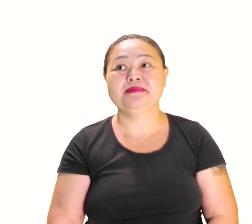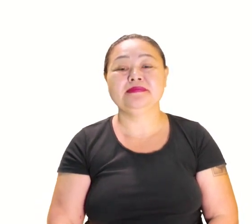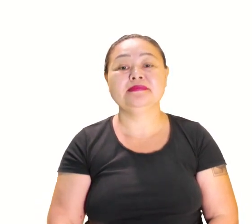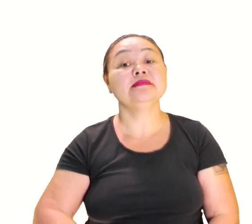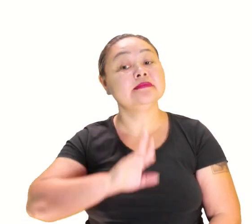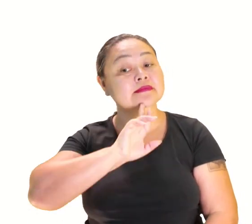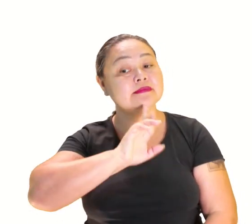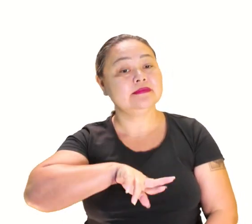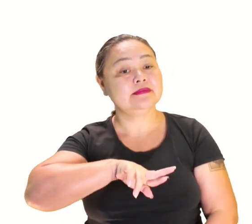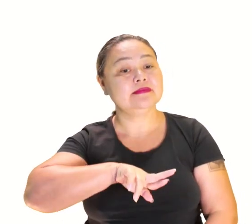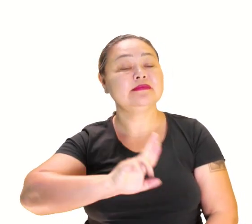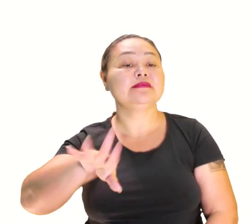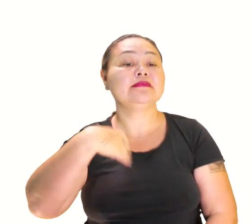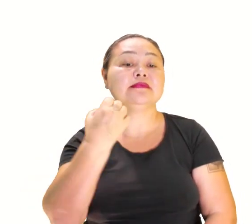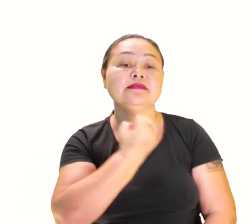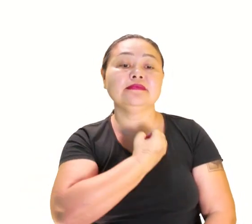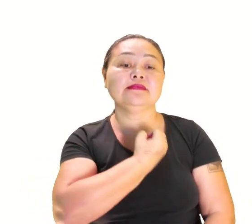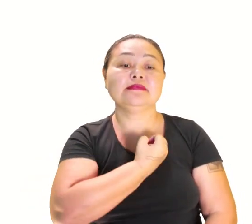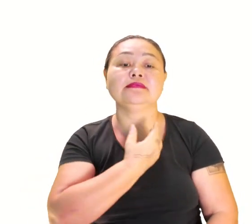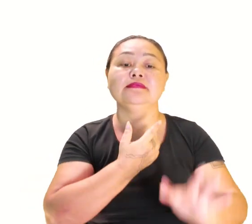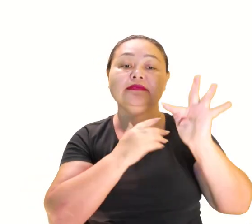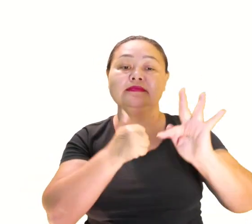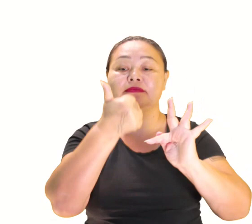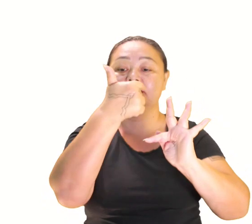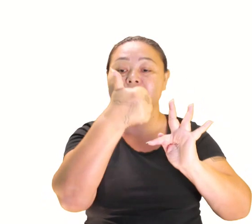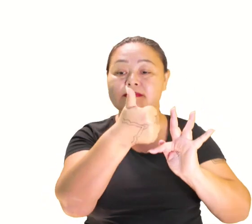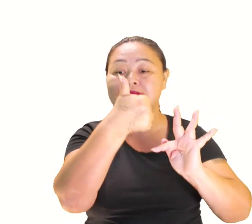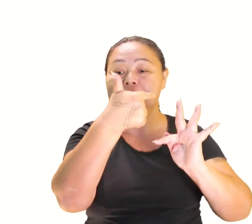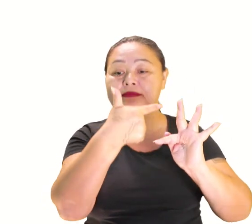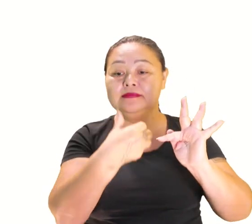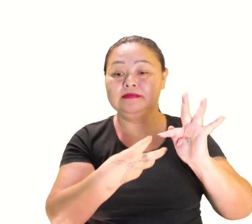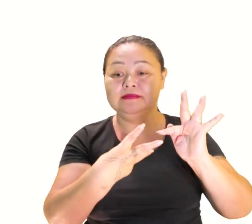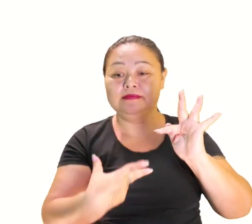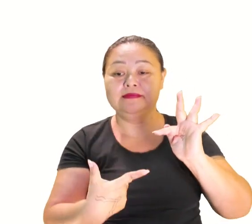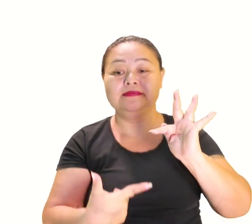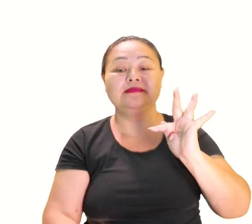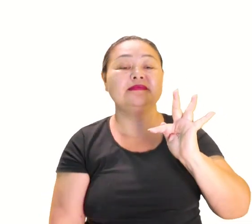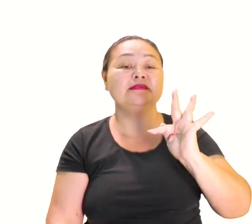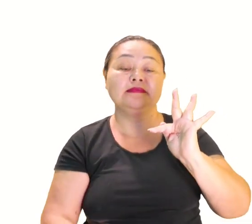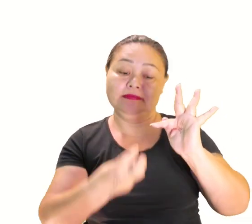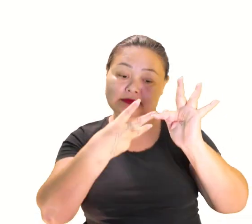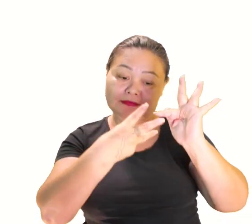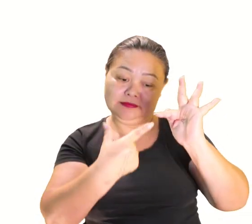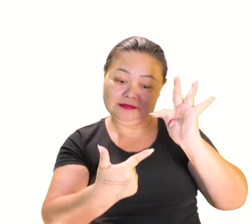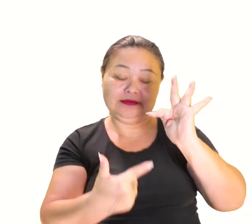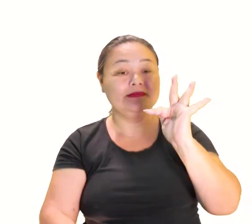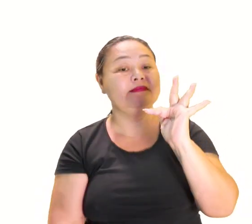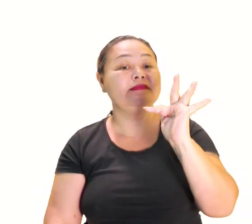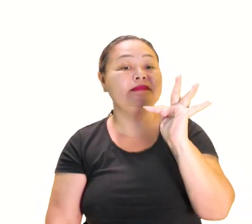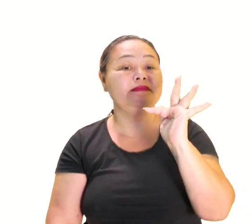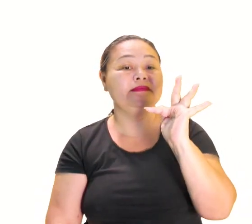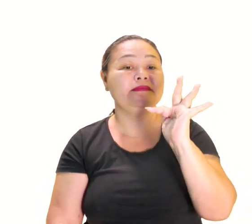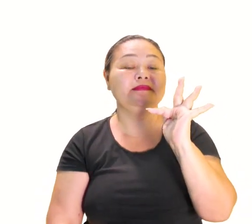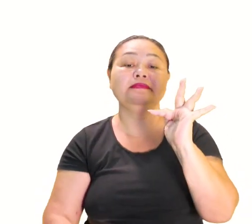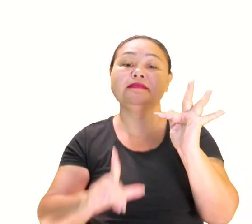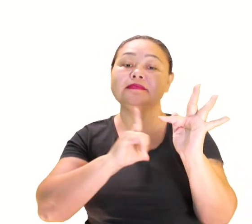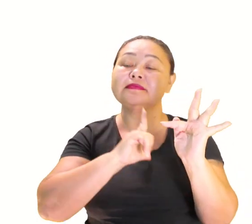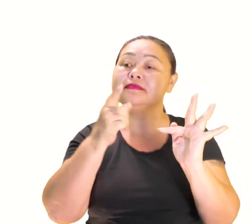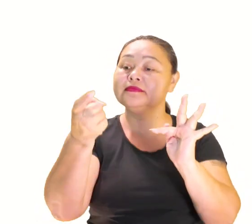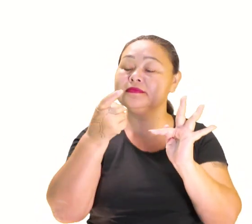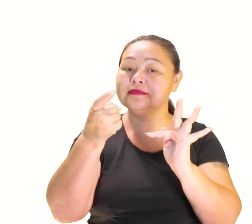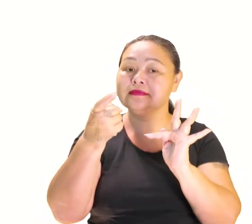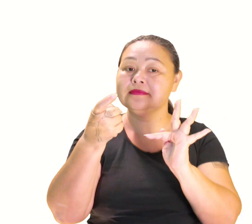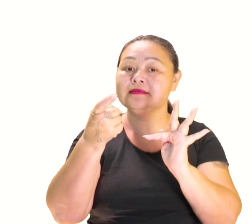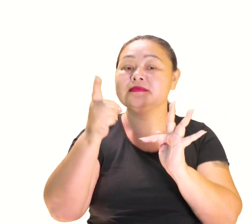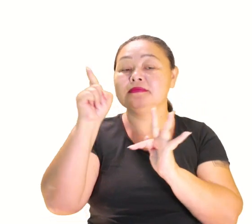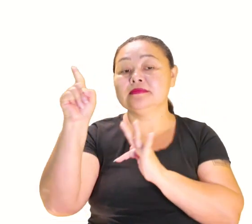0,5, determine o valor do f de 1 sobre 32. Então, no lugar do x, né? A gente percebe aqui que